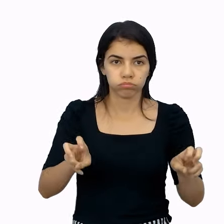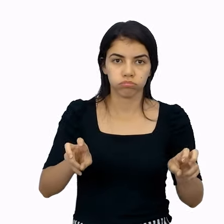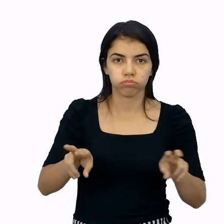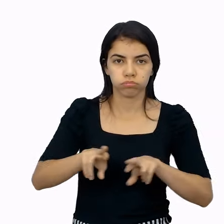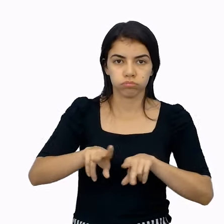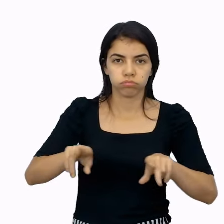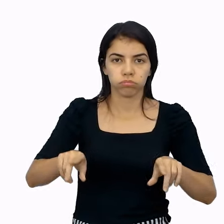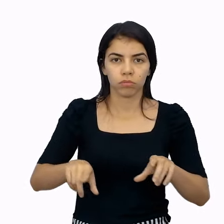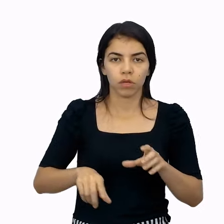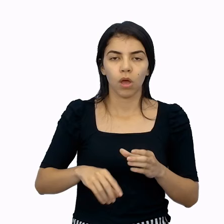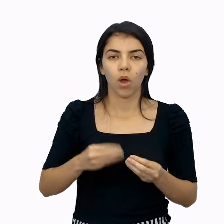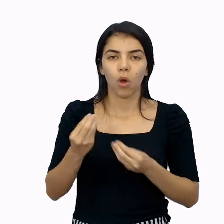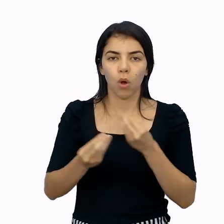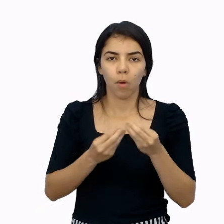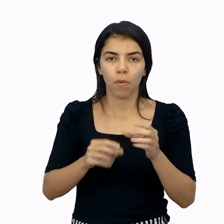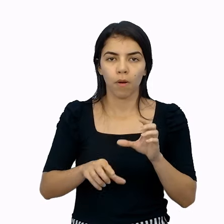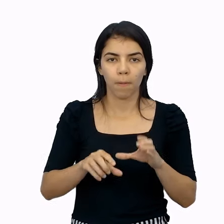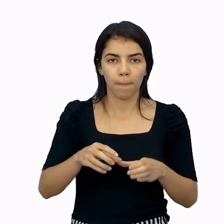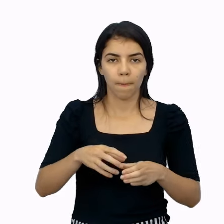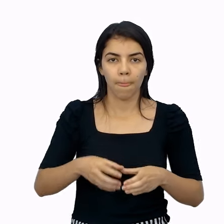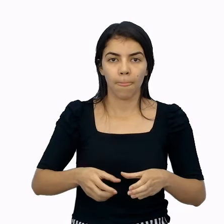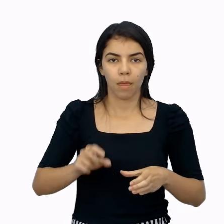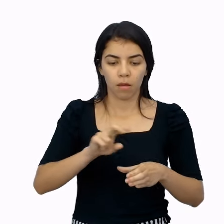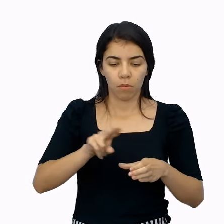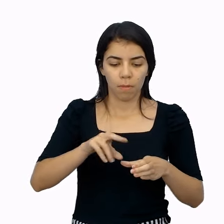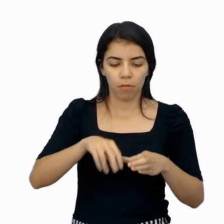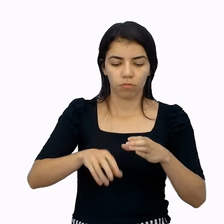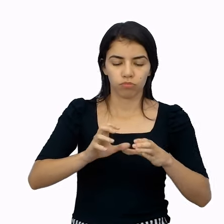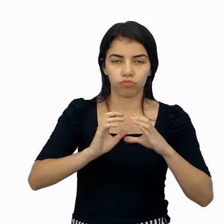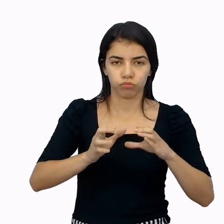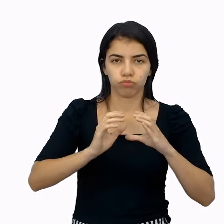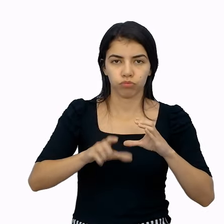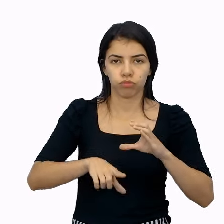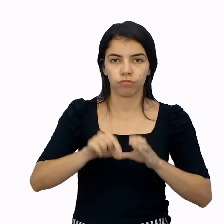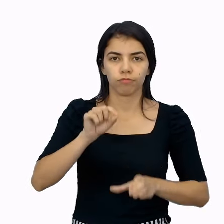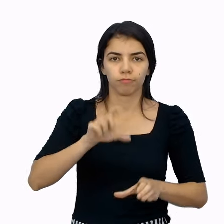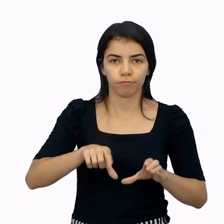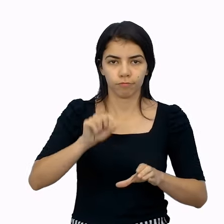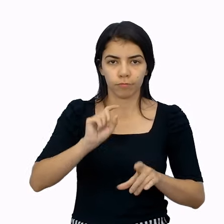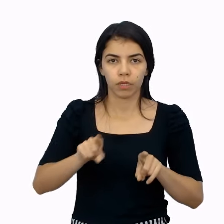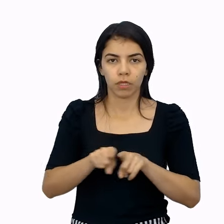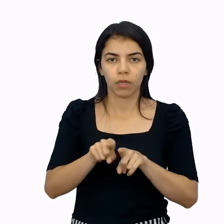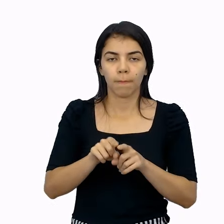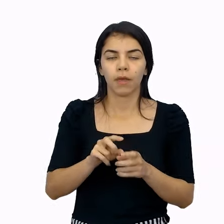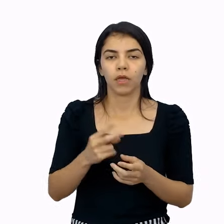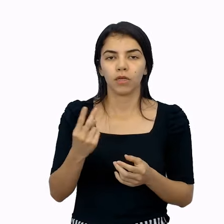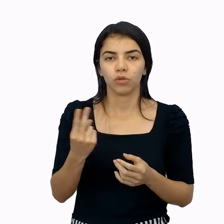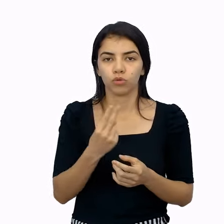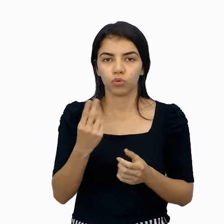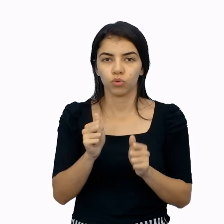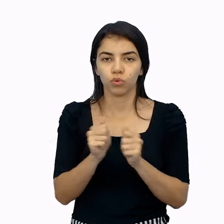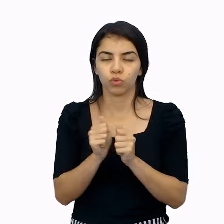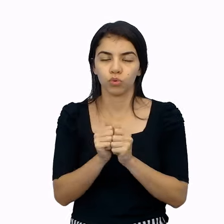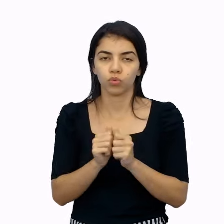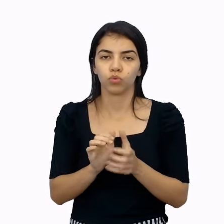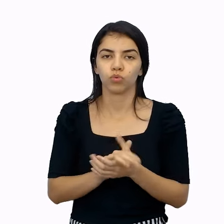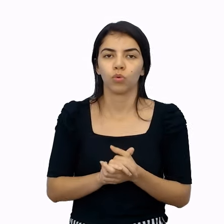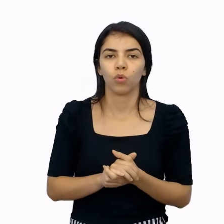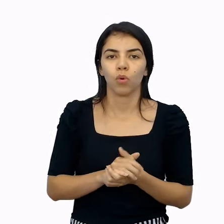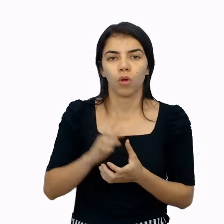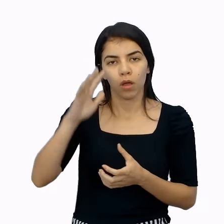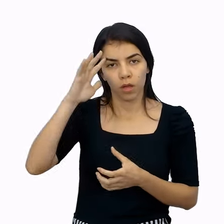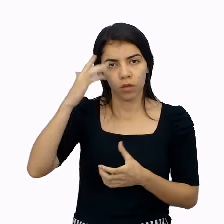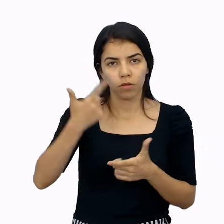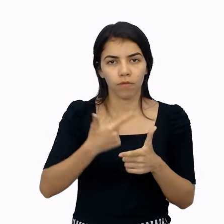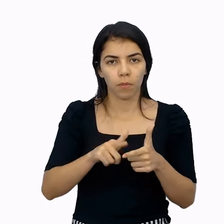ser sorteados, cada um pega ali o seu tema e, de certa forma, junto com os seus pares, vão aí resolvendo